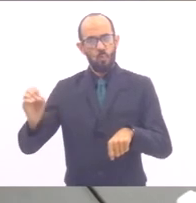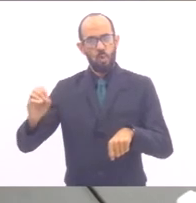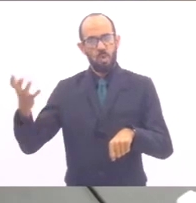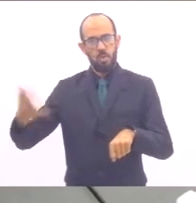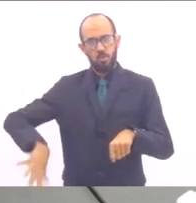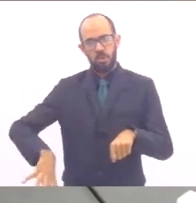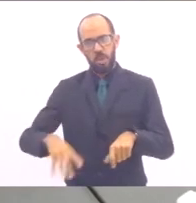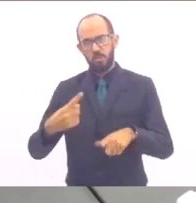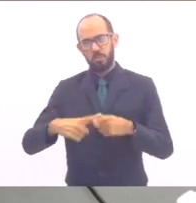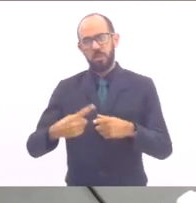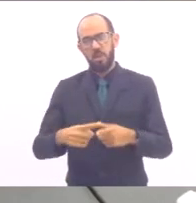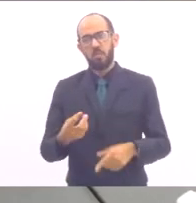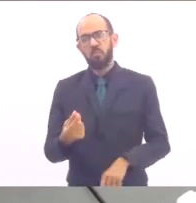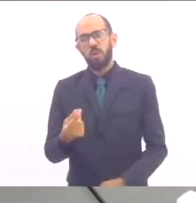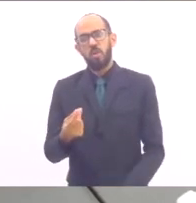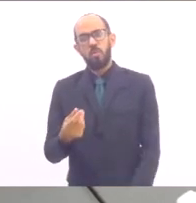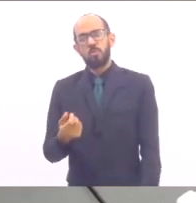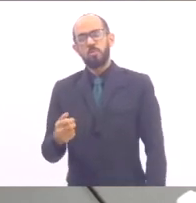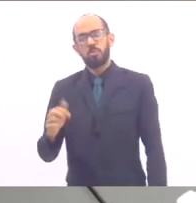valor baixíssimo e